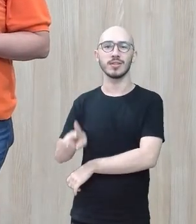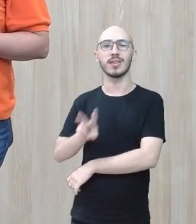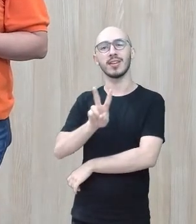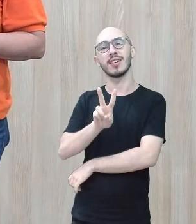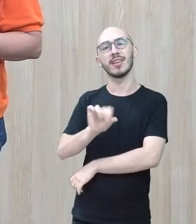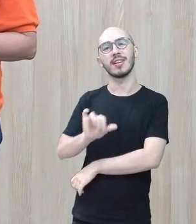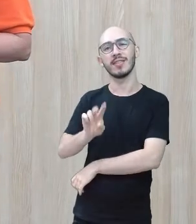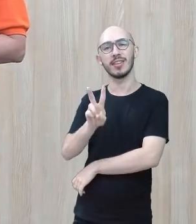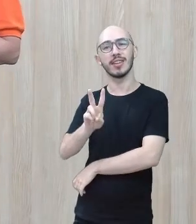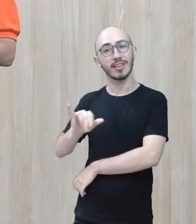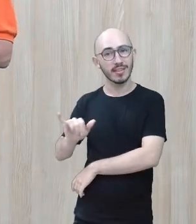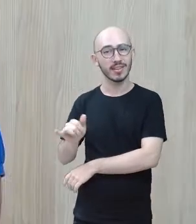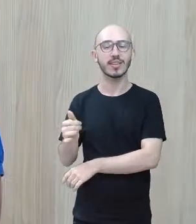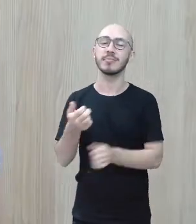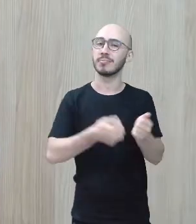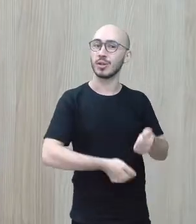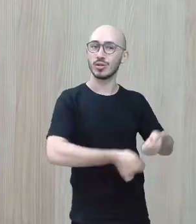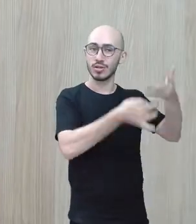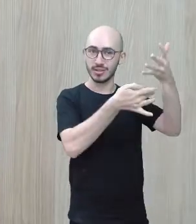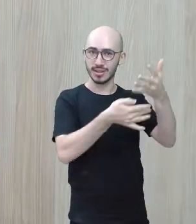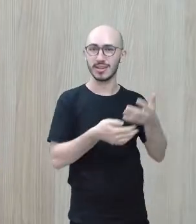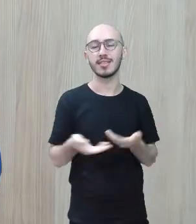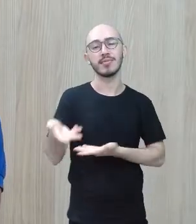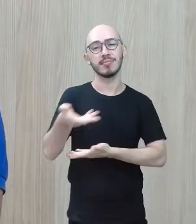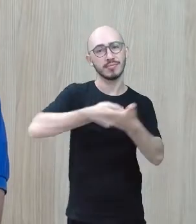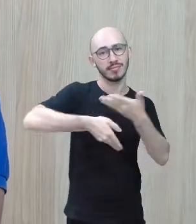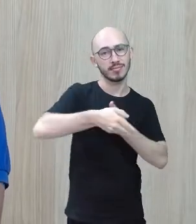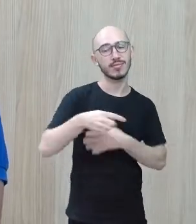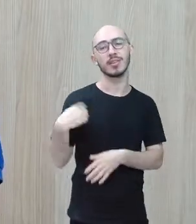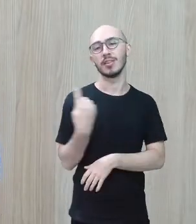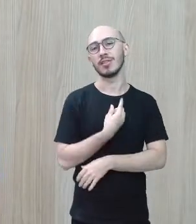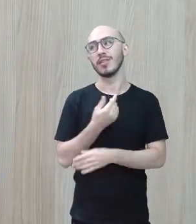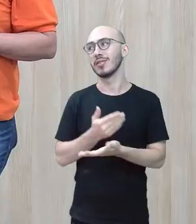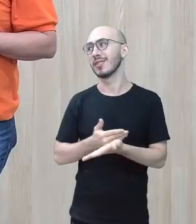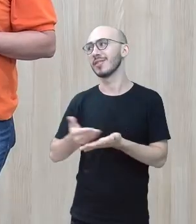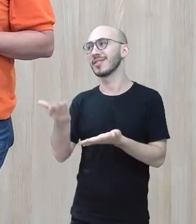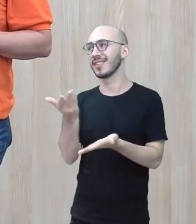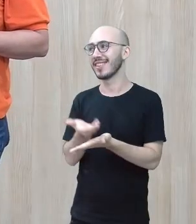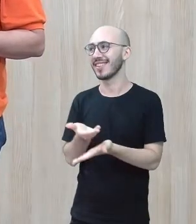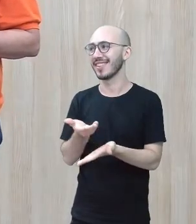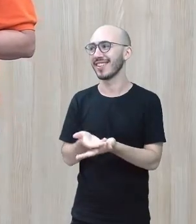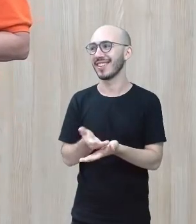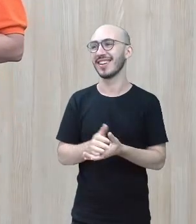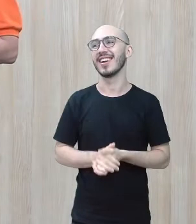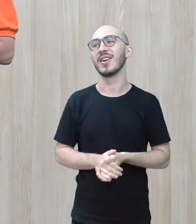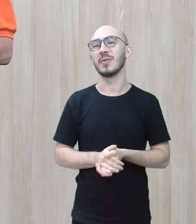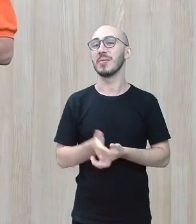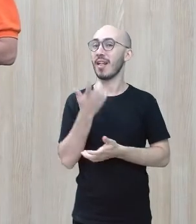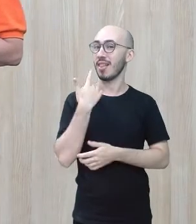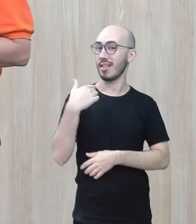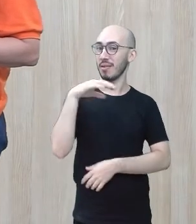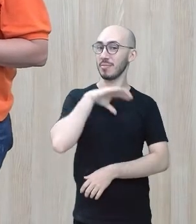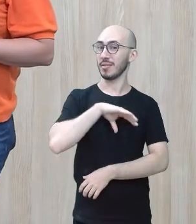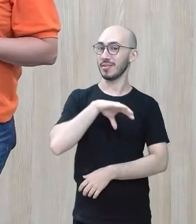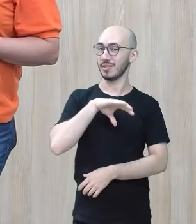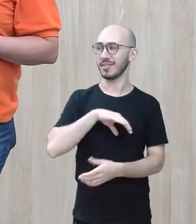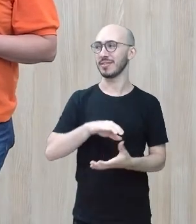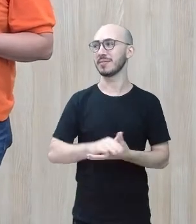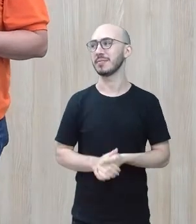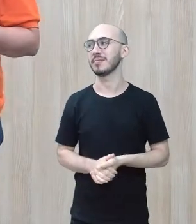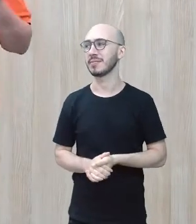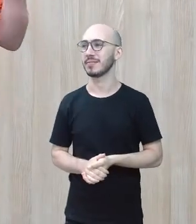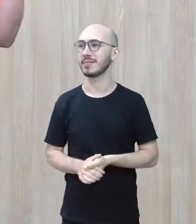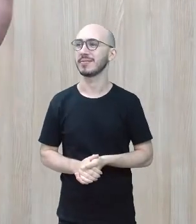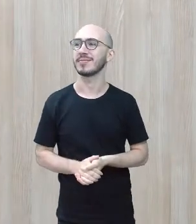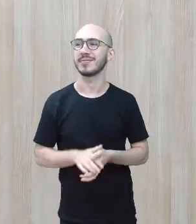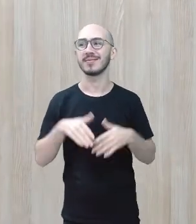no chat. E estamos começando mais uma aula de língua portuguesa, tá? Então,